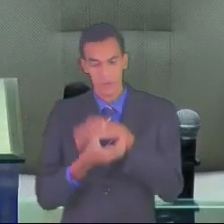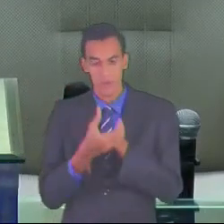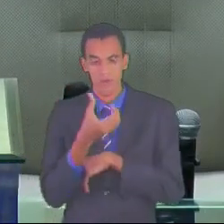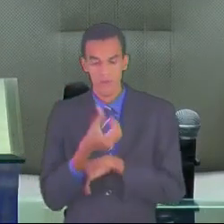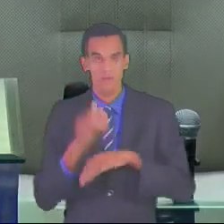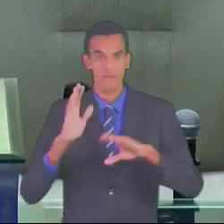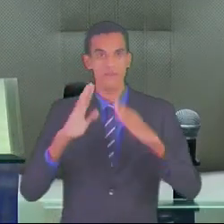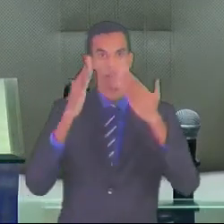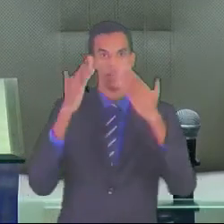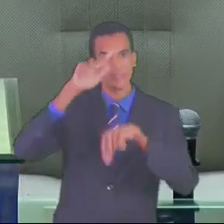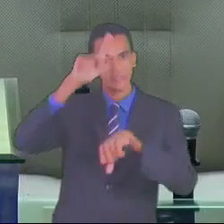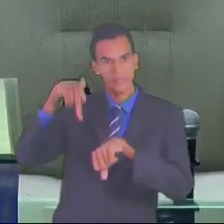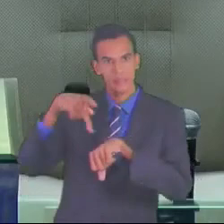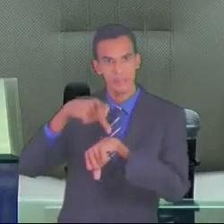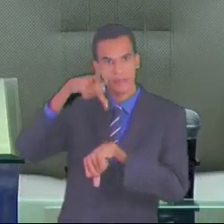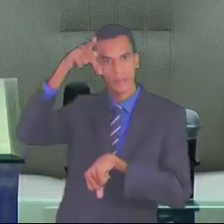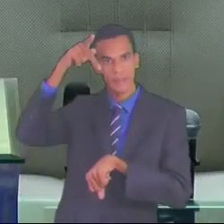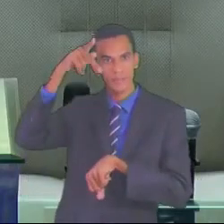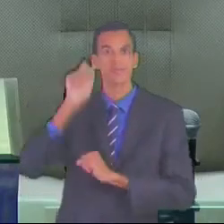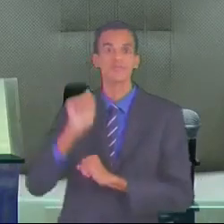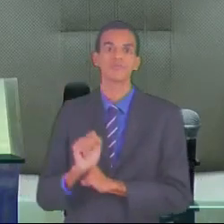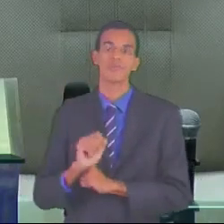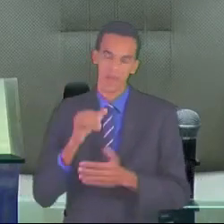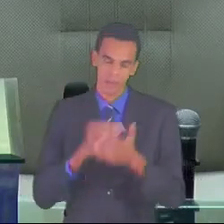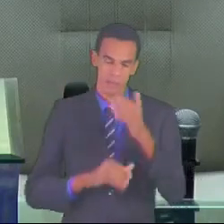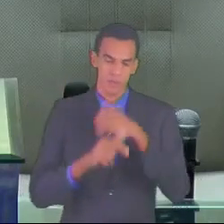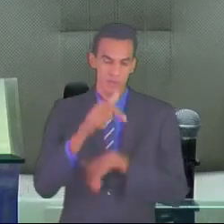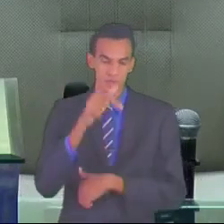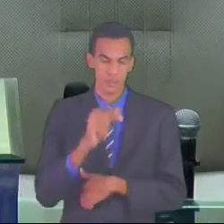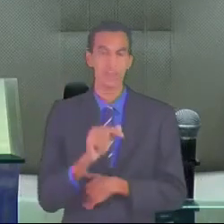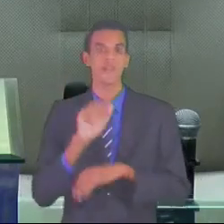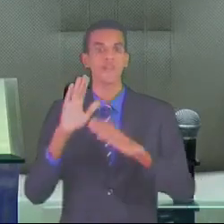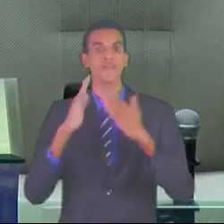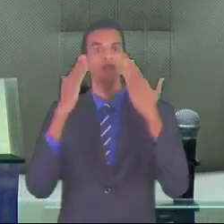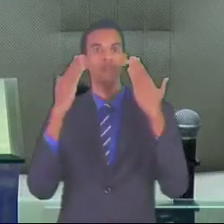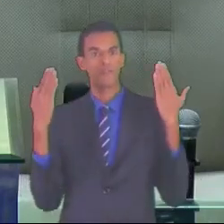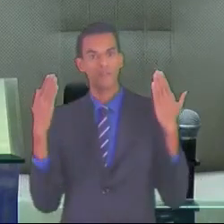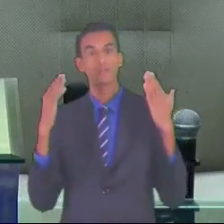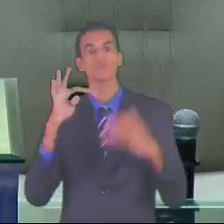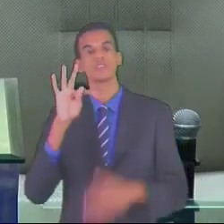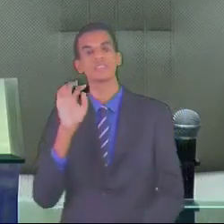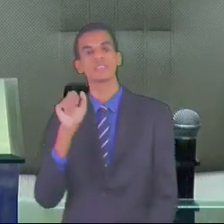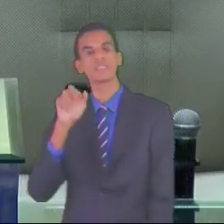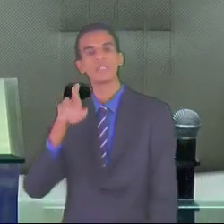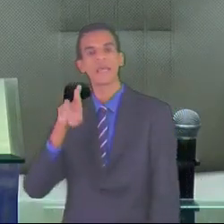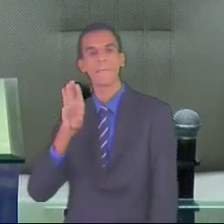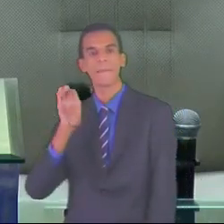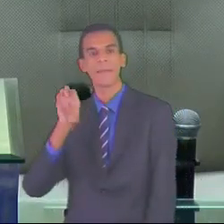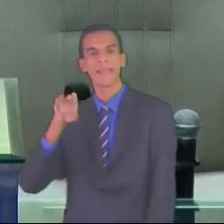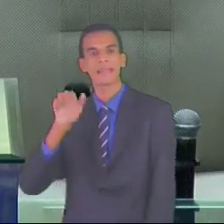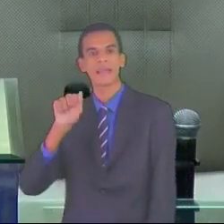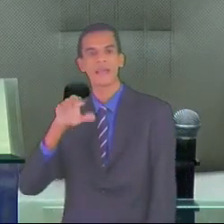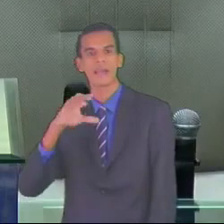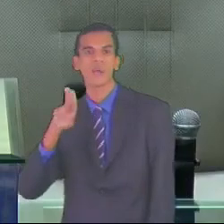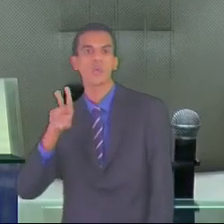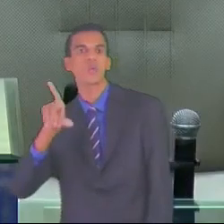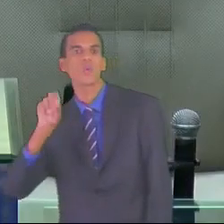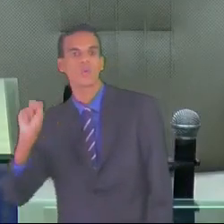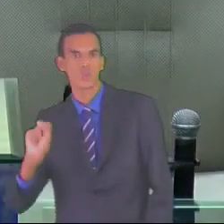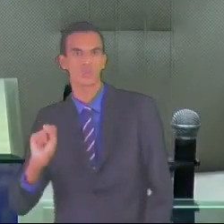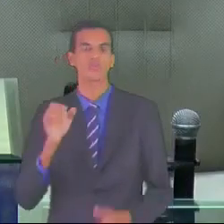Páscoa. João capítulo 7, versículo 2, festa dos tabernáculos. João capítulo 10, versículo